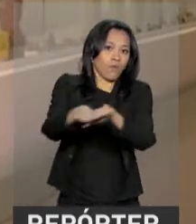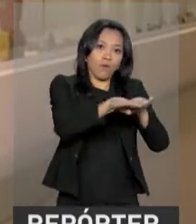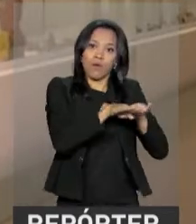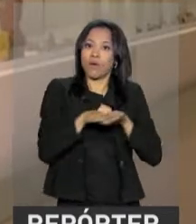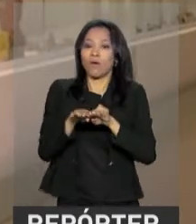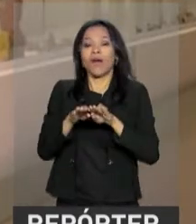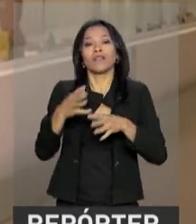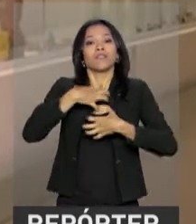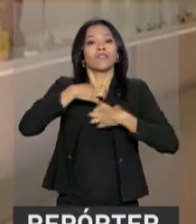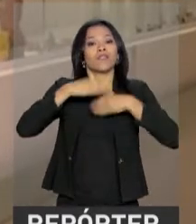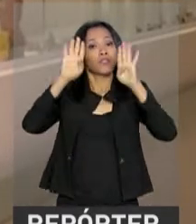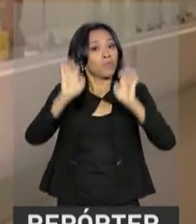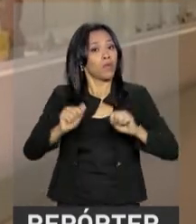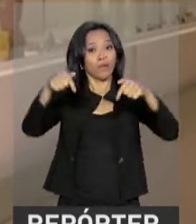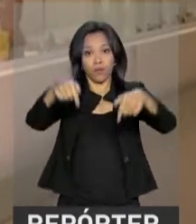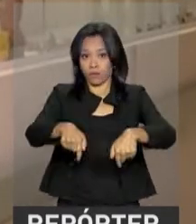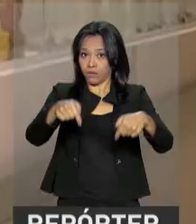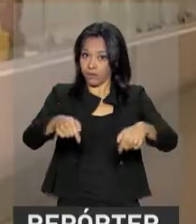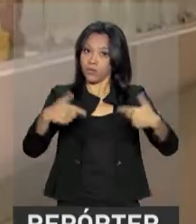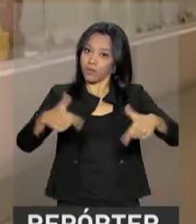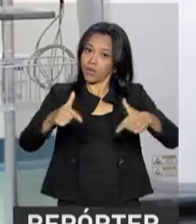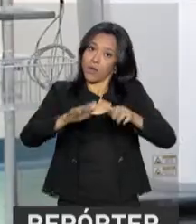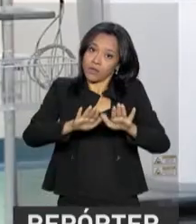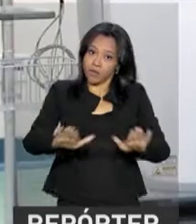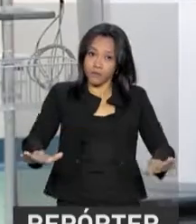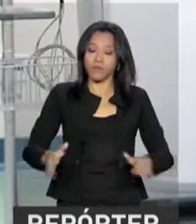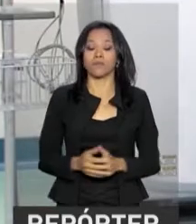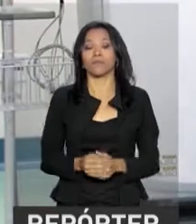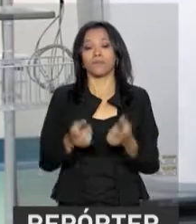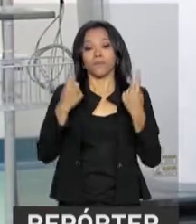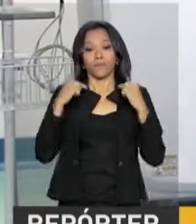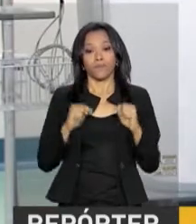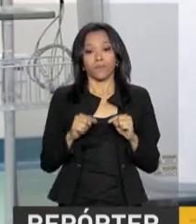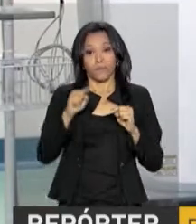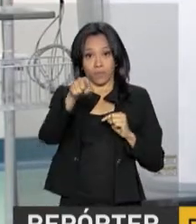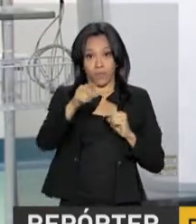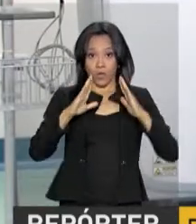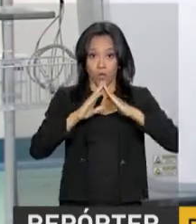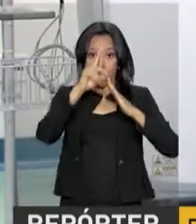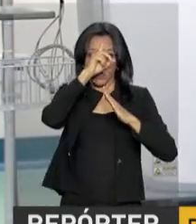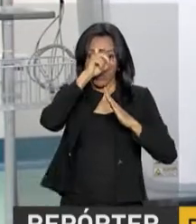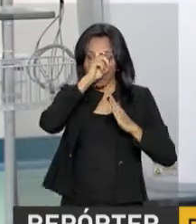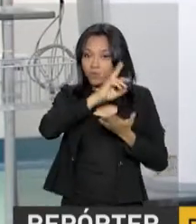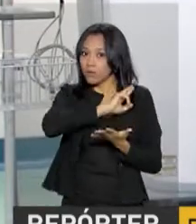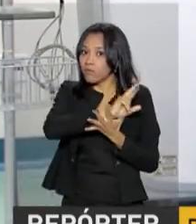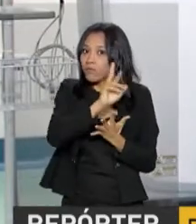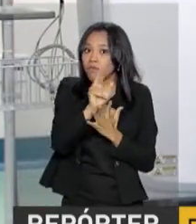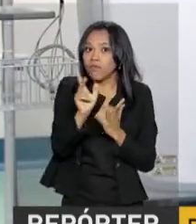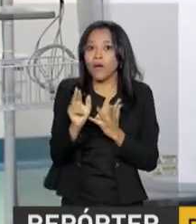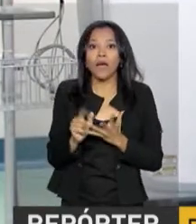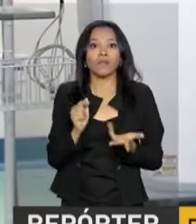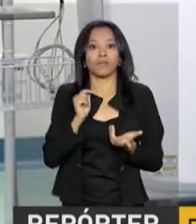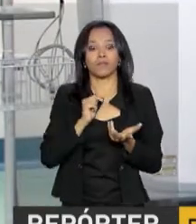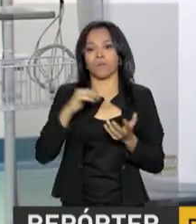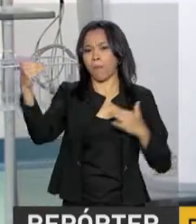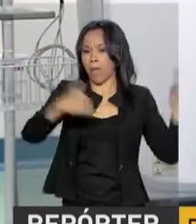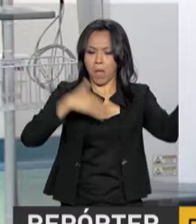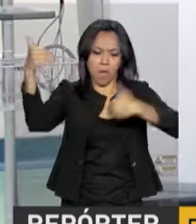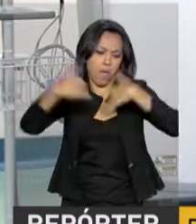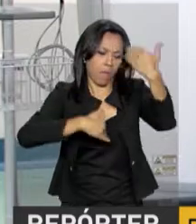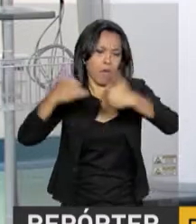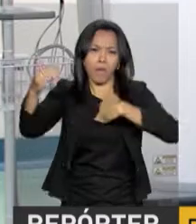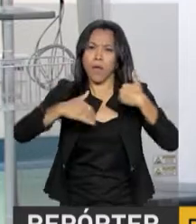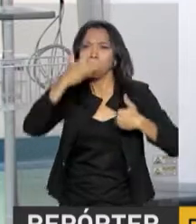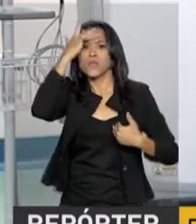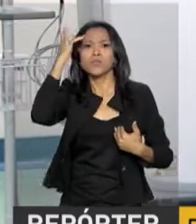a gente e muito gratificante poder trabalhar dessa maneira o hospital realiza milhares de atendimentos por dia são pessoas de